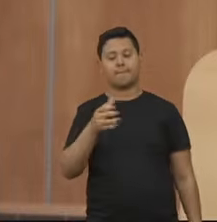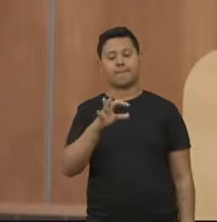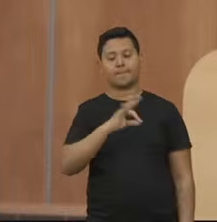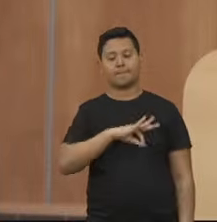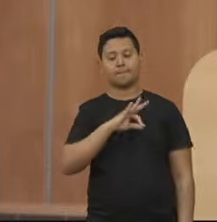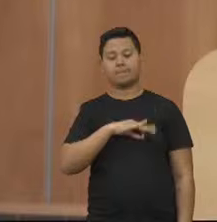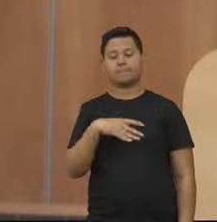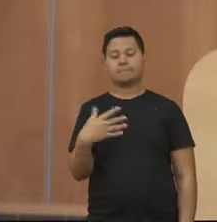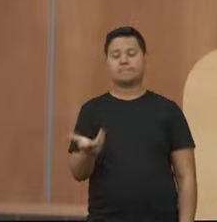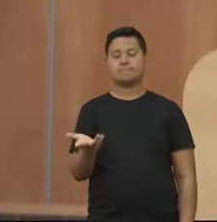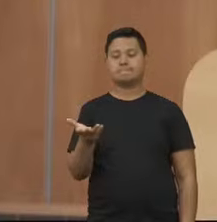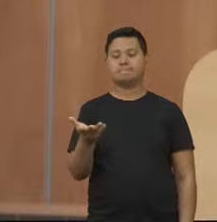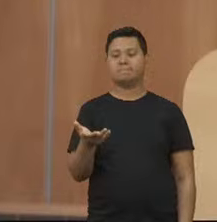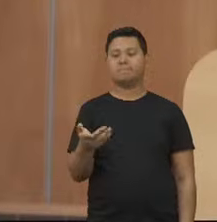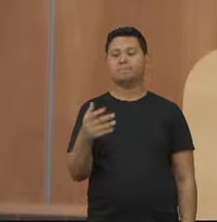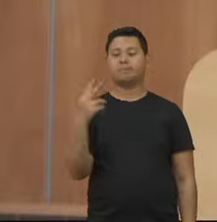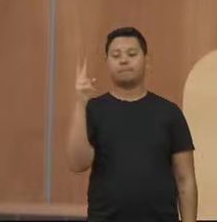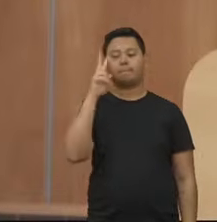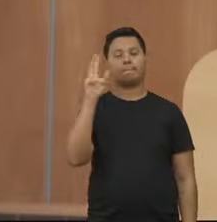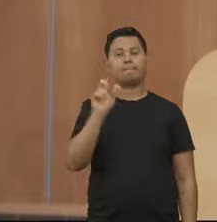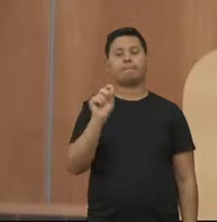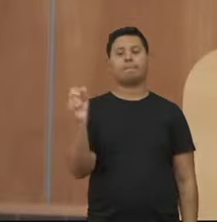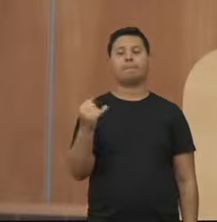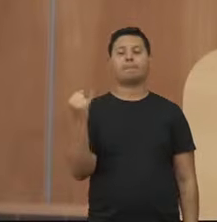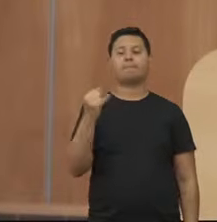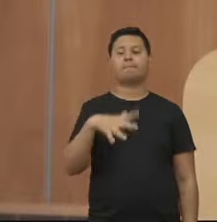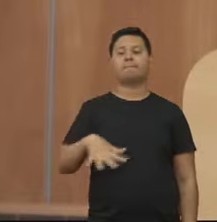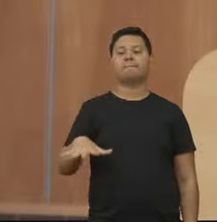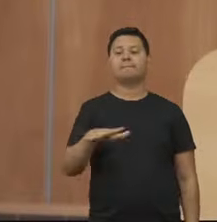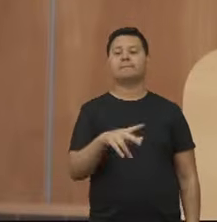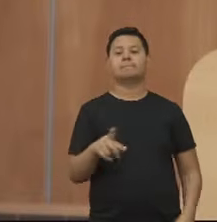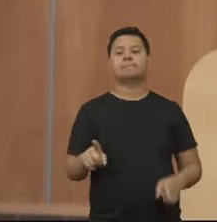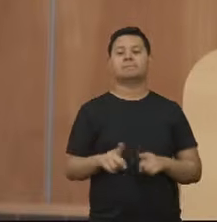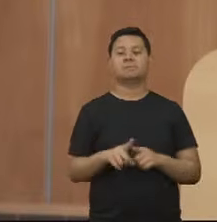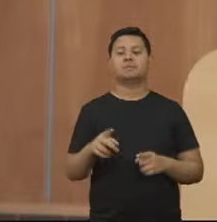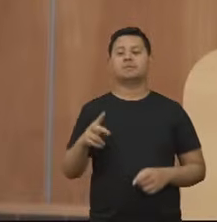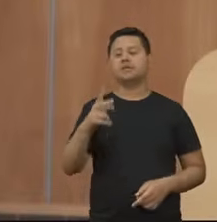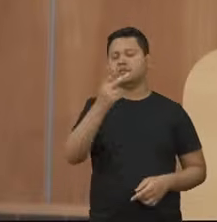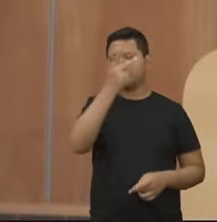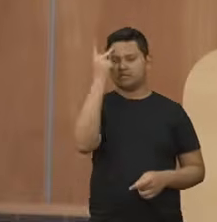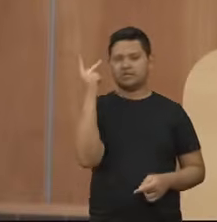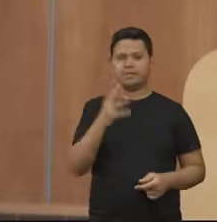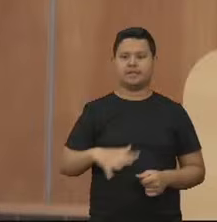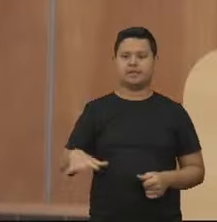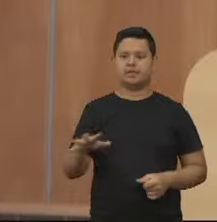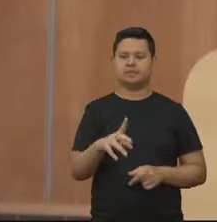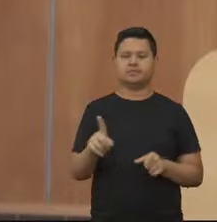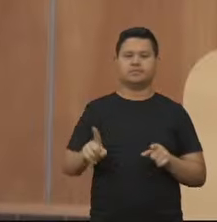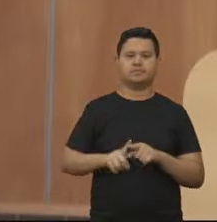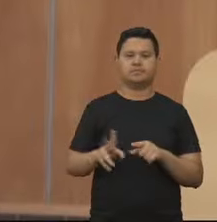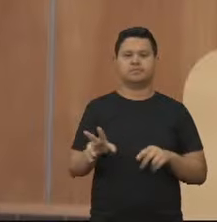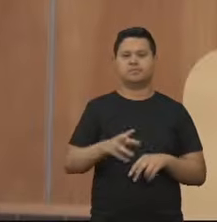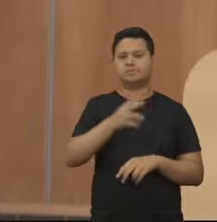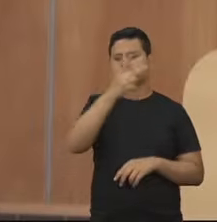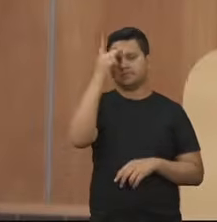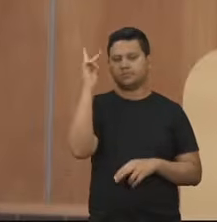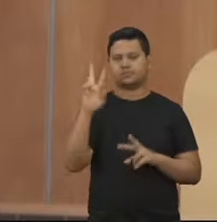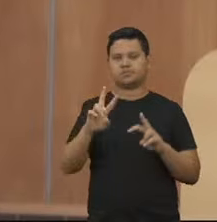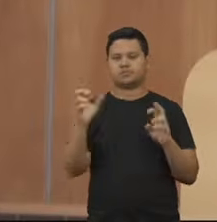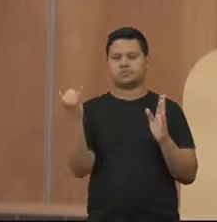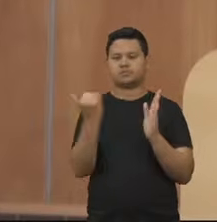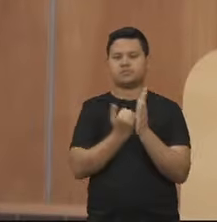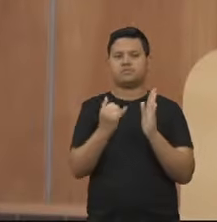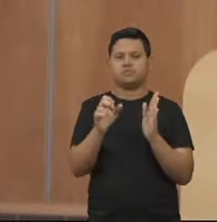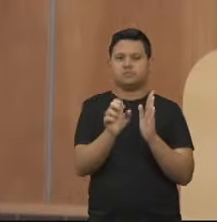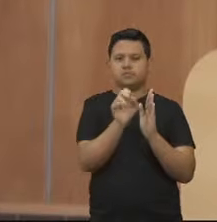uma questão que é importante lembrar, e outra coisa importante, que essas pessoas também terão algumas isenções de impostos. Então,